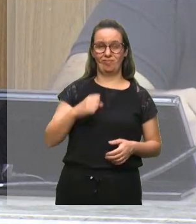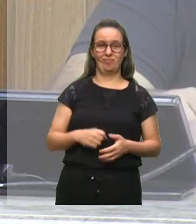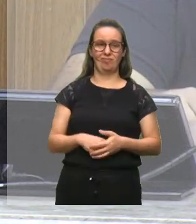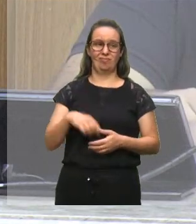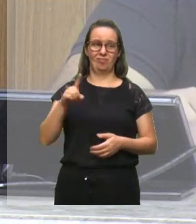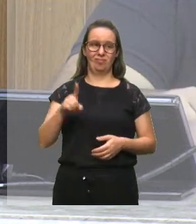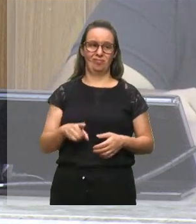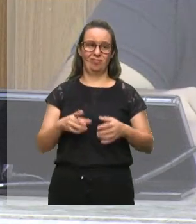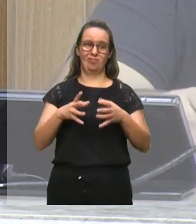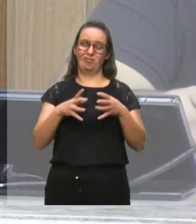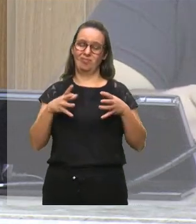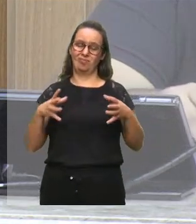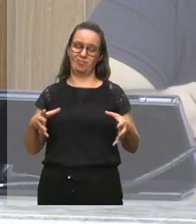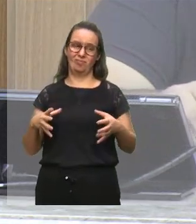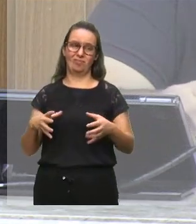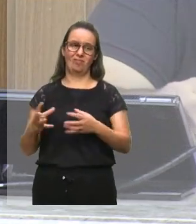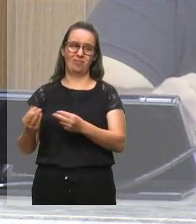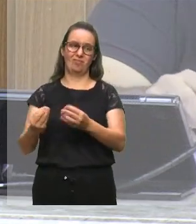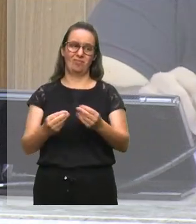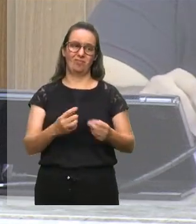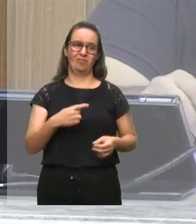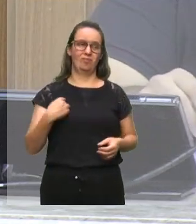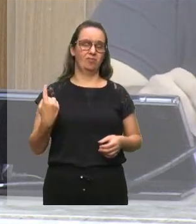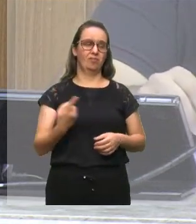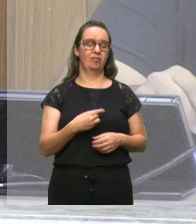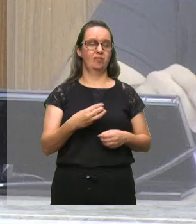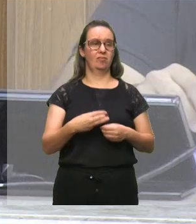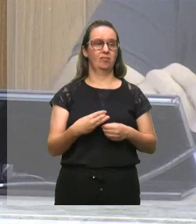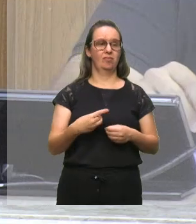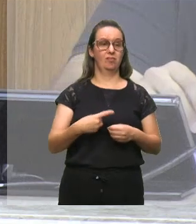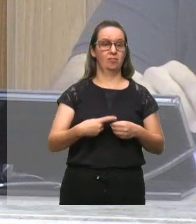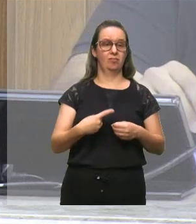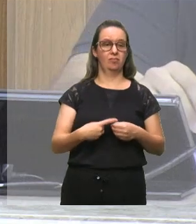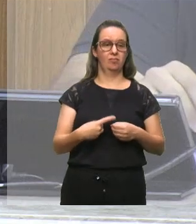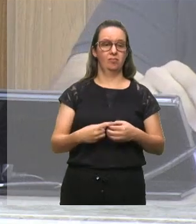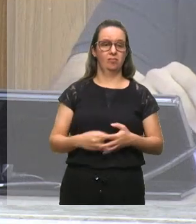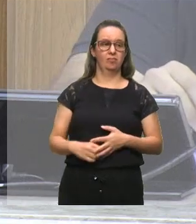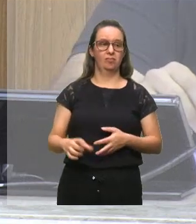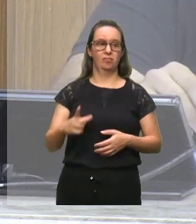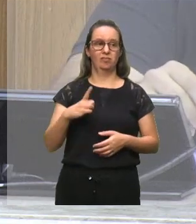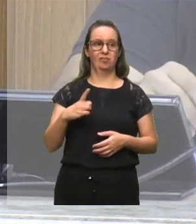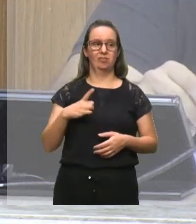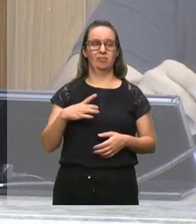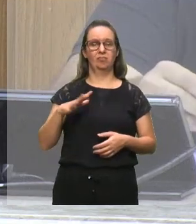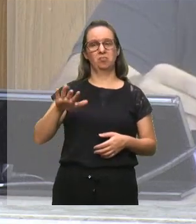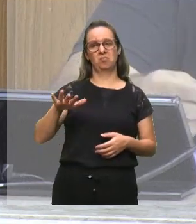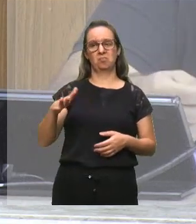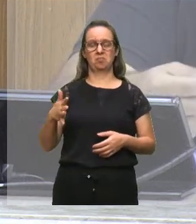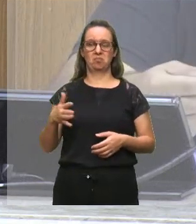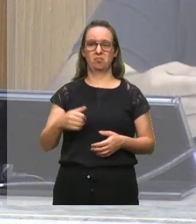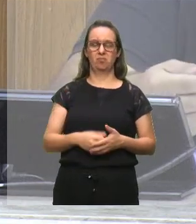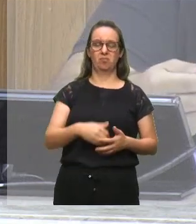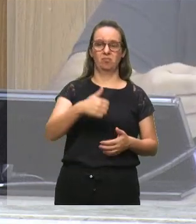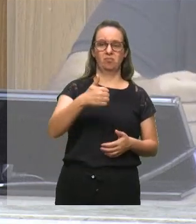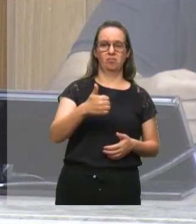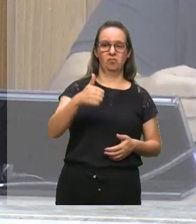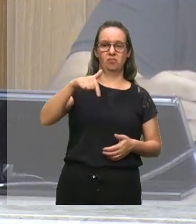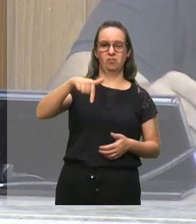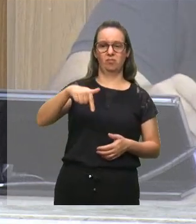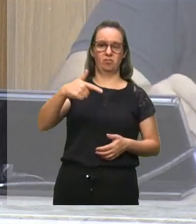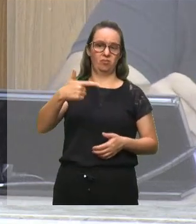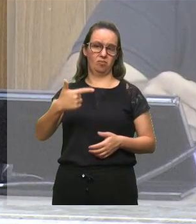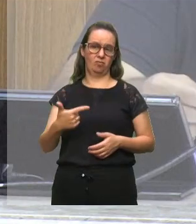hoje aumenta muito em nossa cidade. Nós vemos hoje aí que nós temos hoje, em média, 172